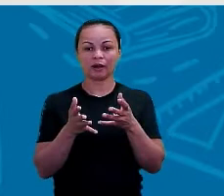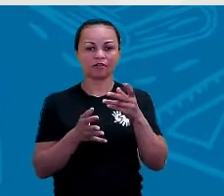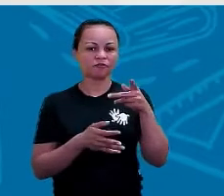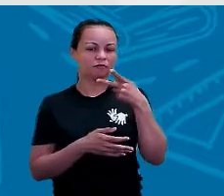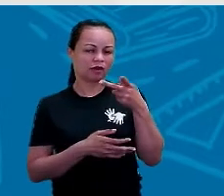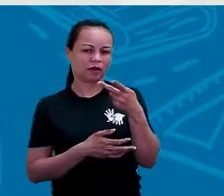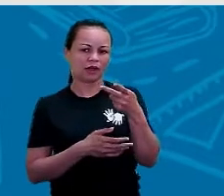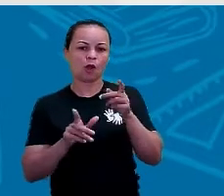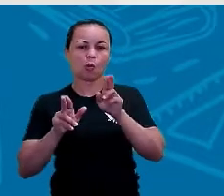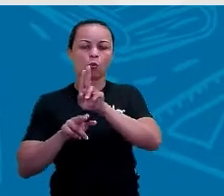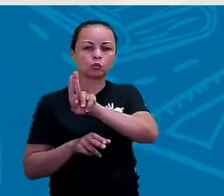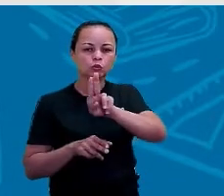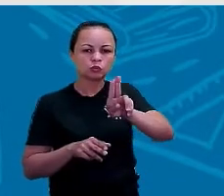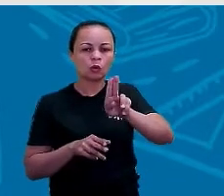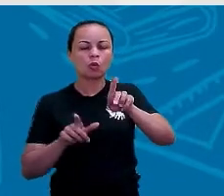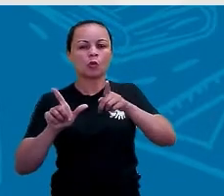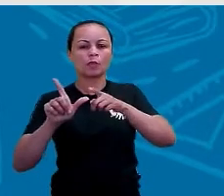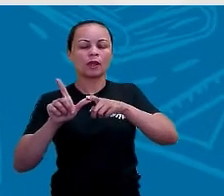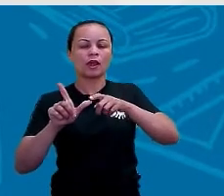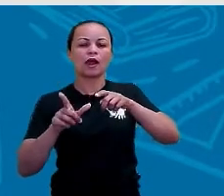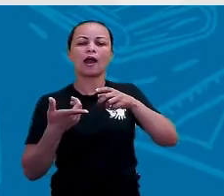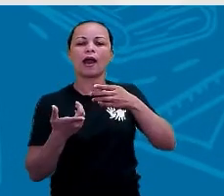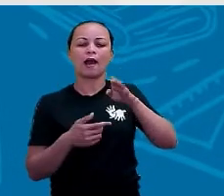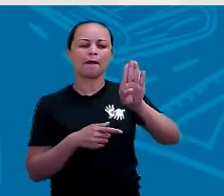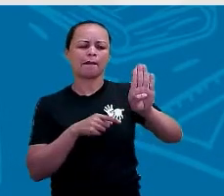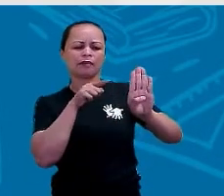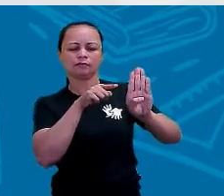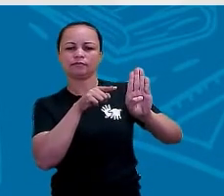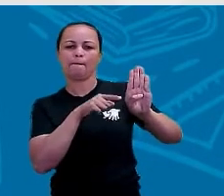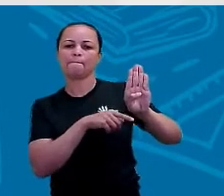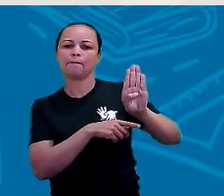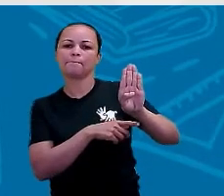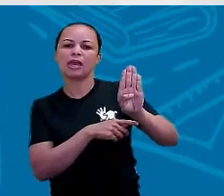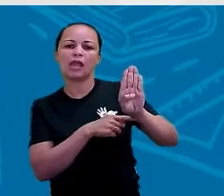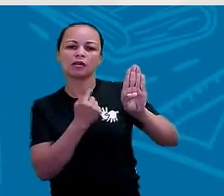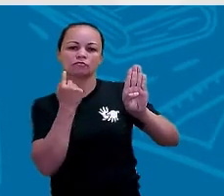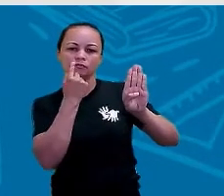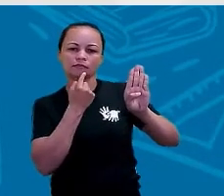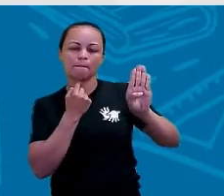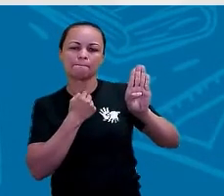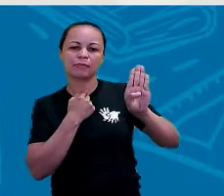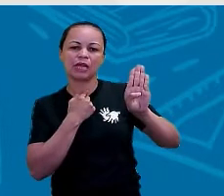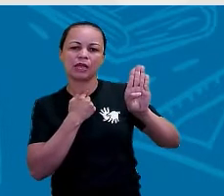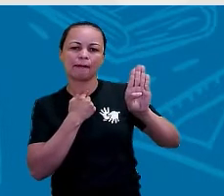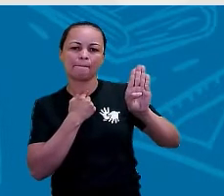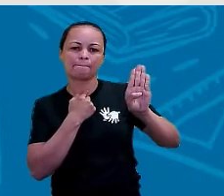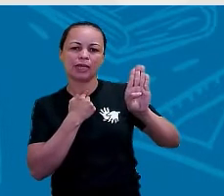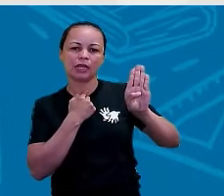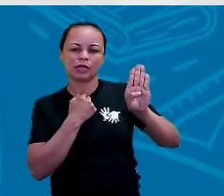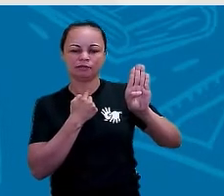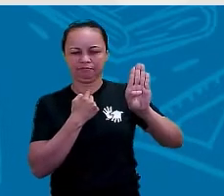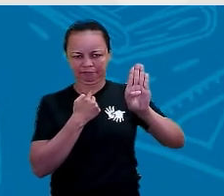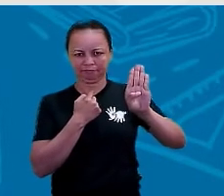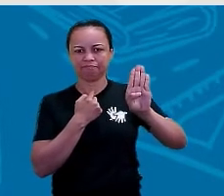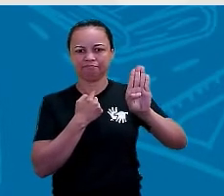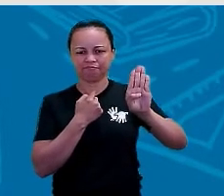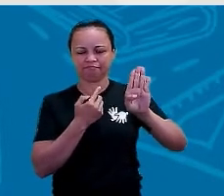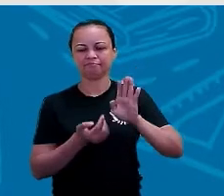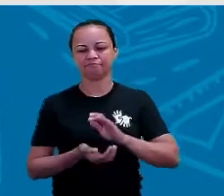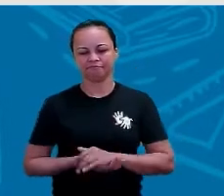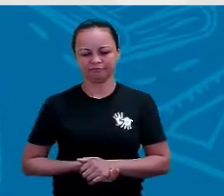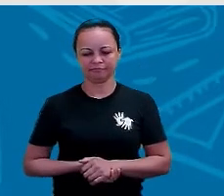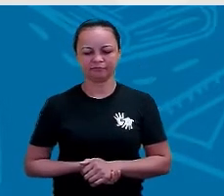da letrinha, a gente, ó, meio que fecha a boquinha, ó. B. Isso